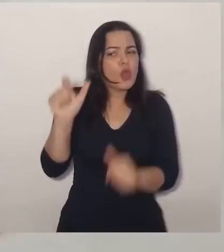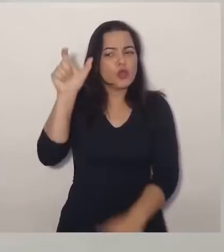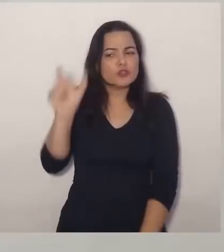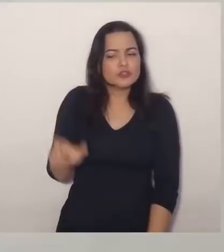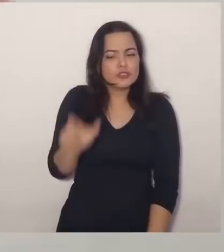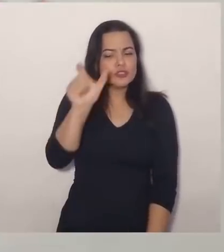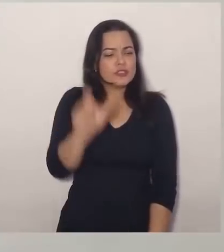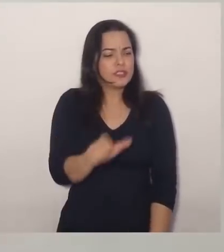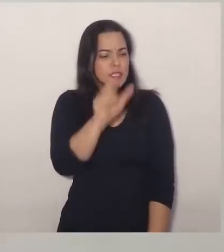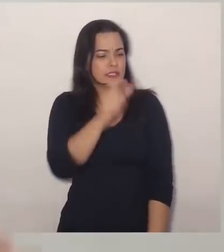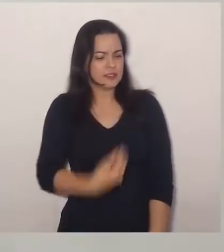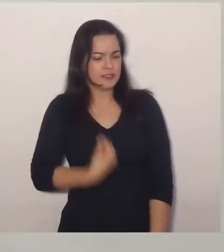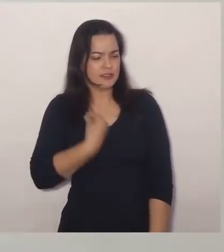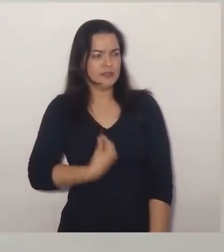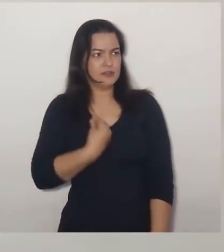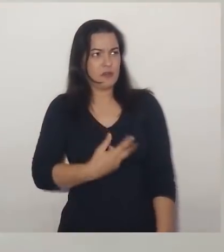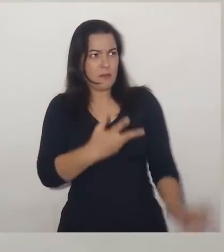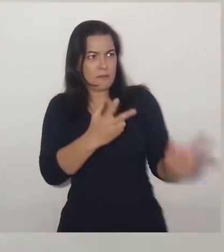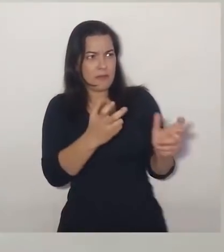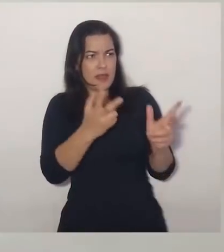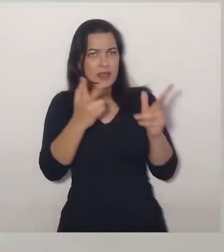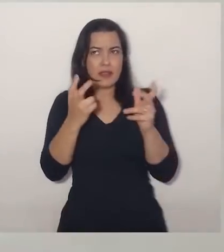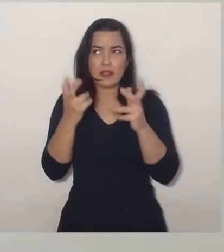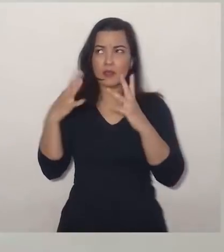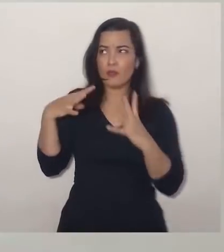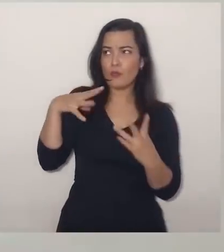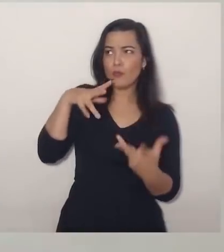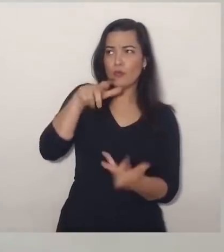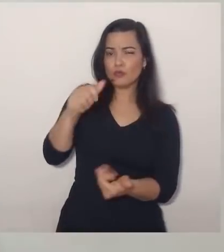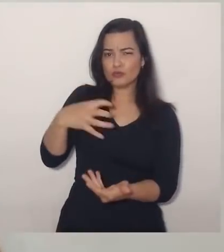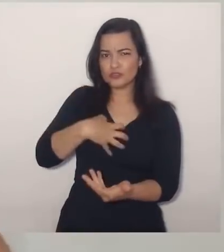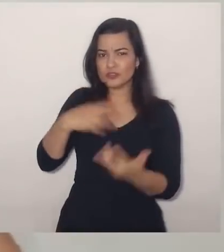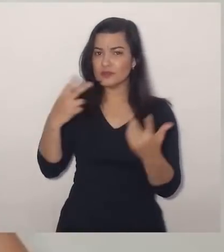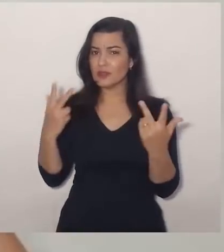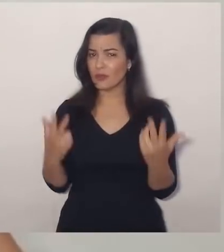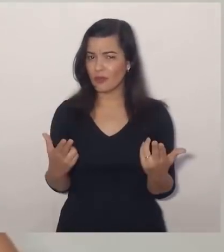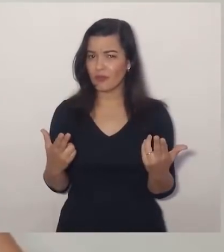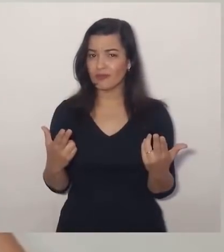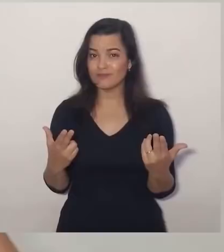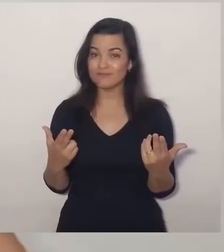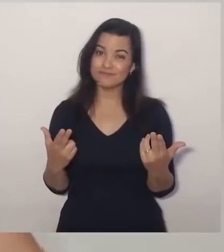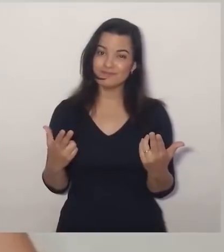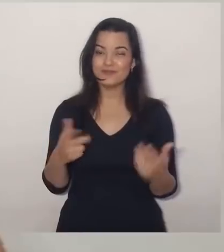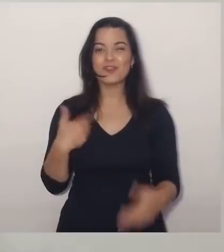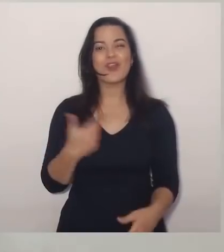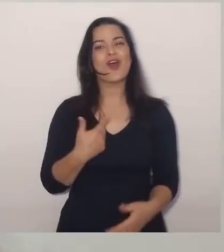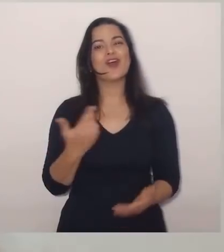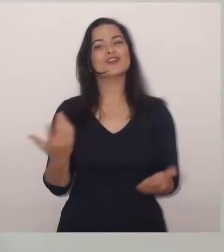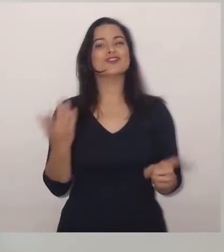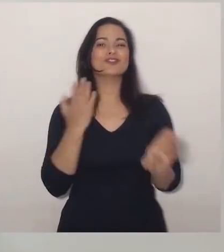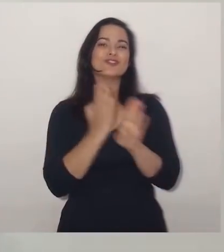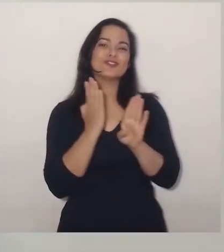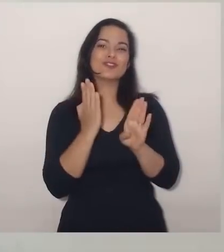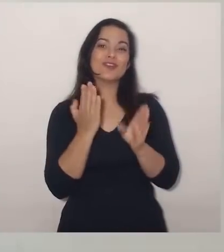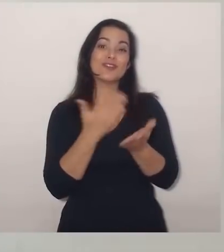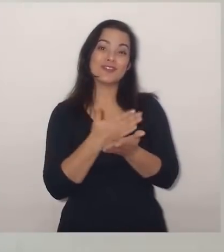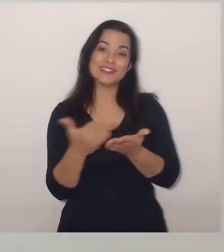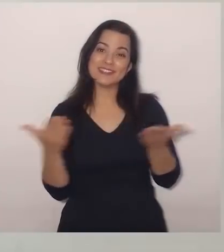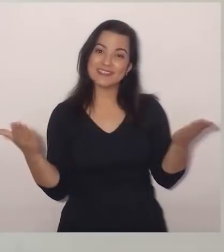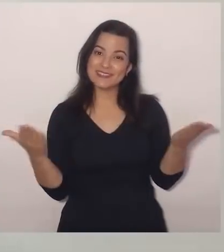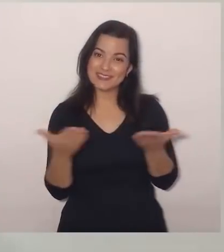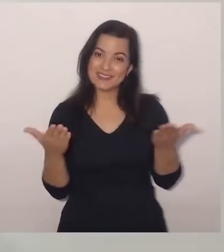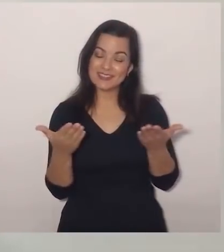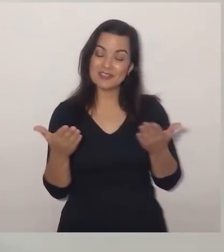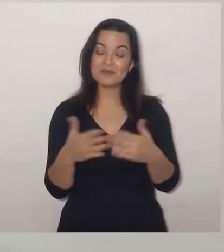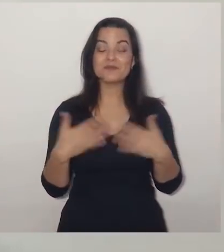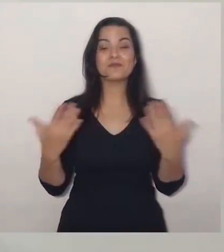percebem tudo isso da mesma forma? Isso é o que nós vamos descobrir a partir de